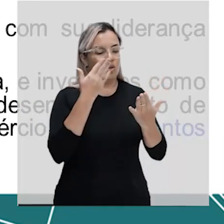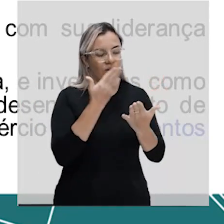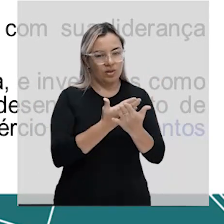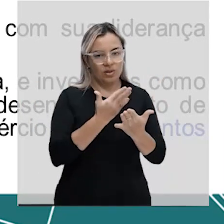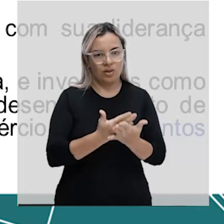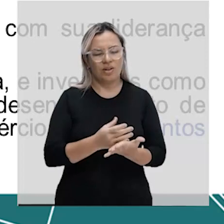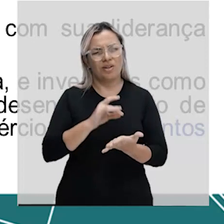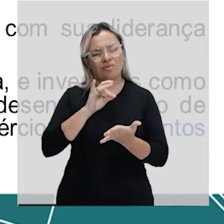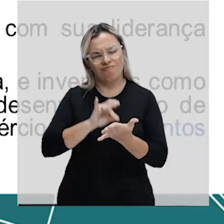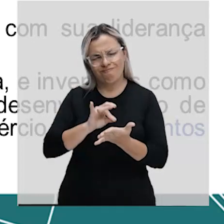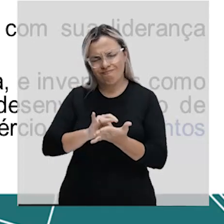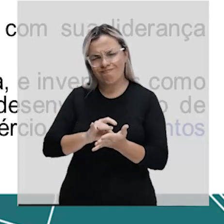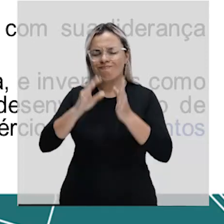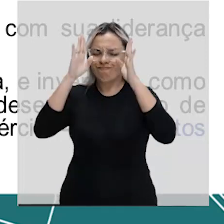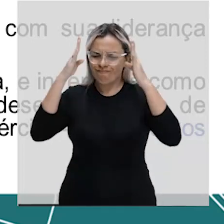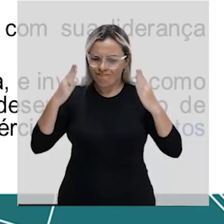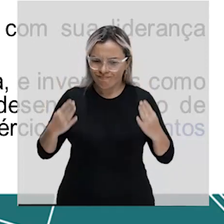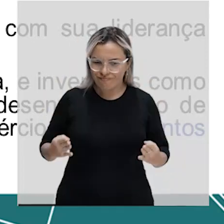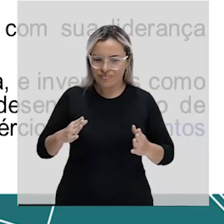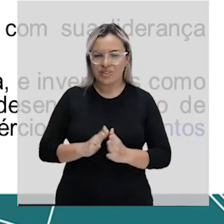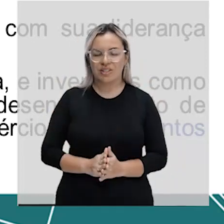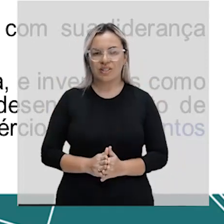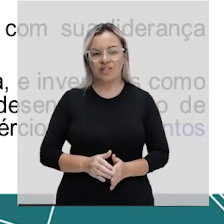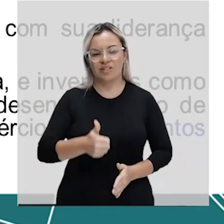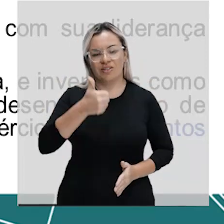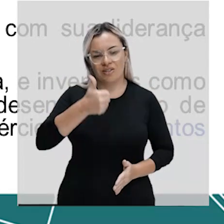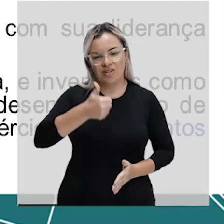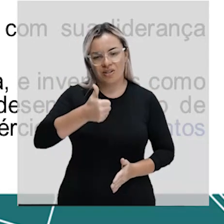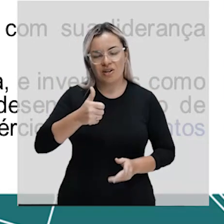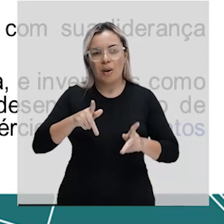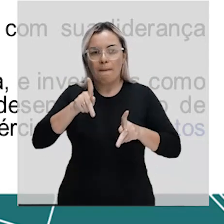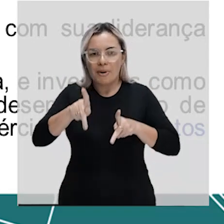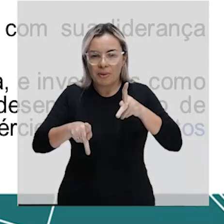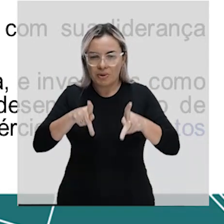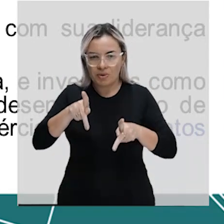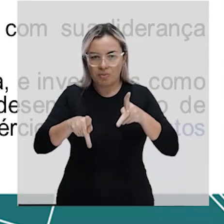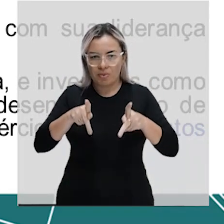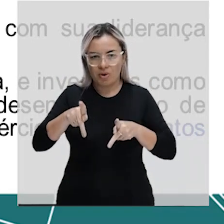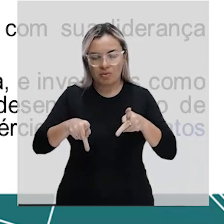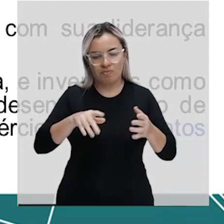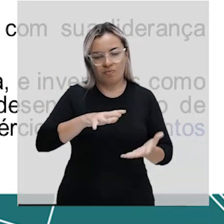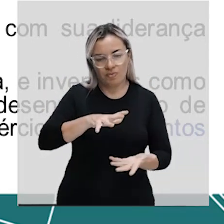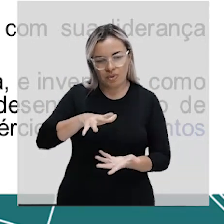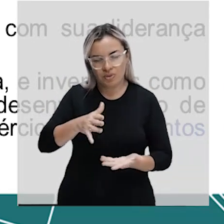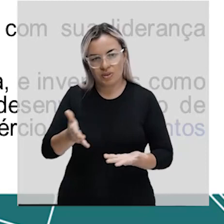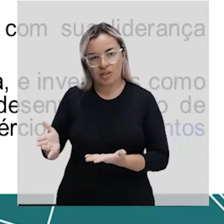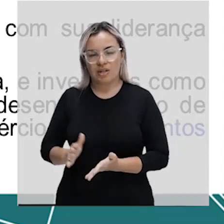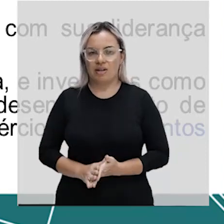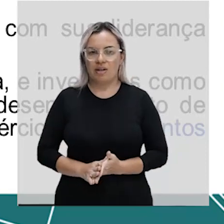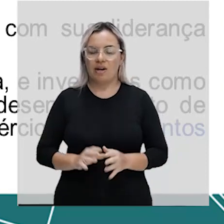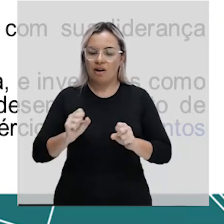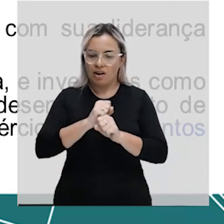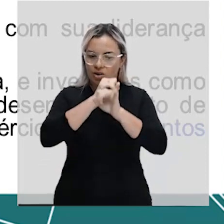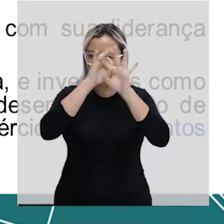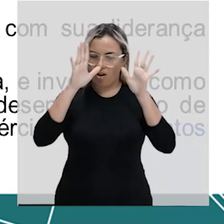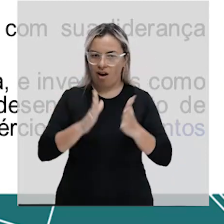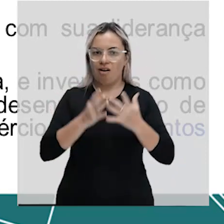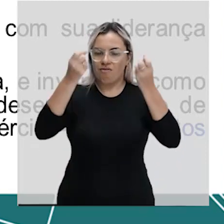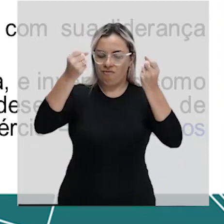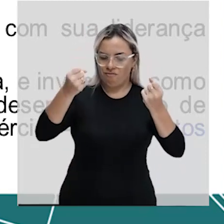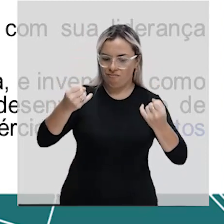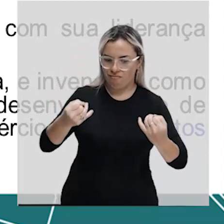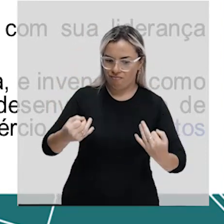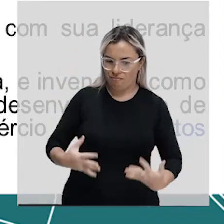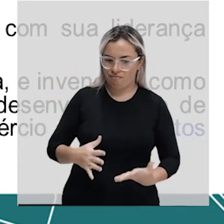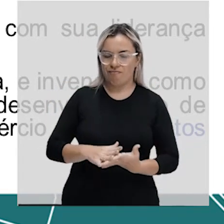na verdade, fazer uma análise sobre as primeiras civilizações. É evidente que quando se fala das